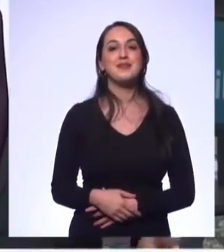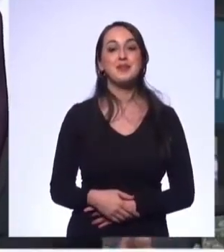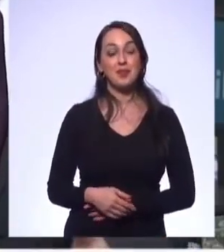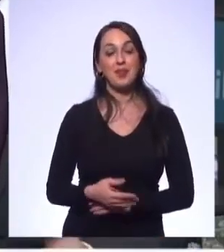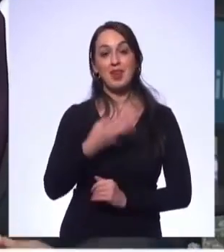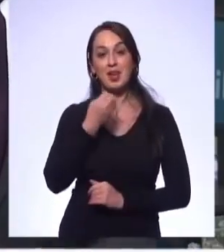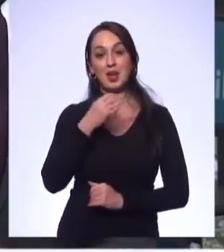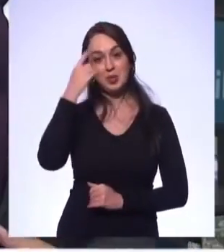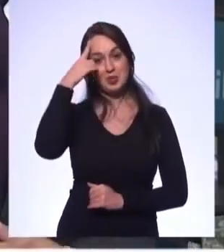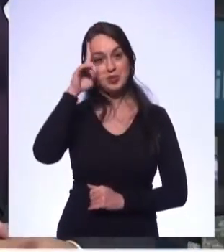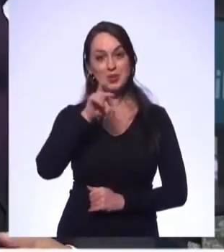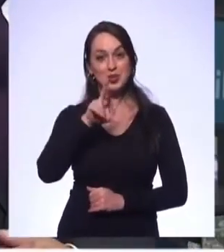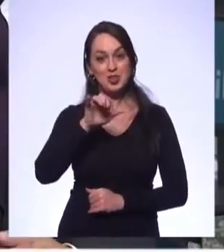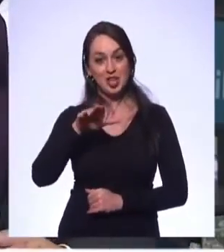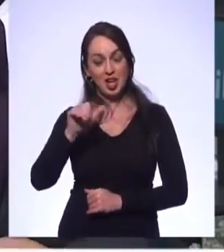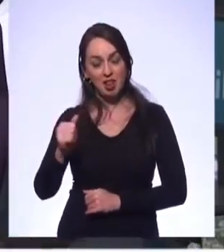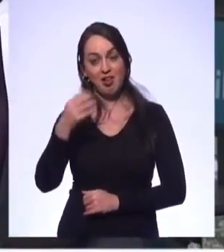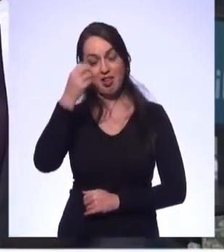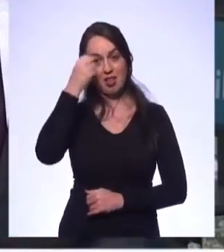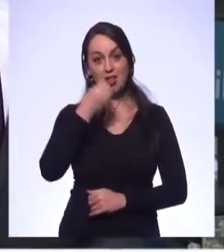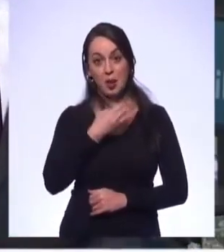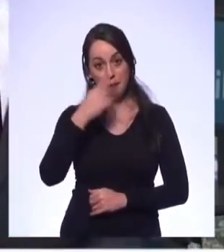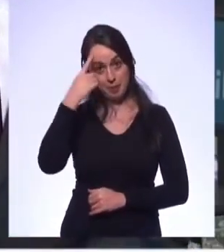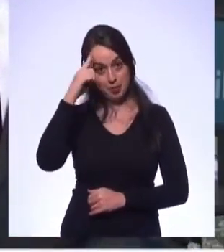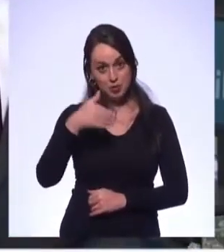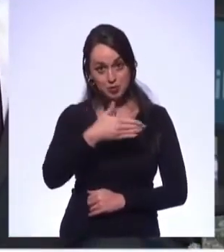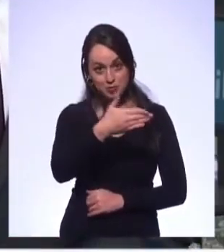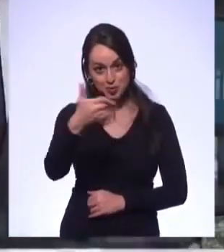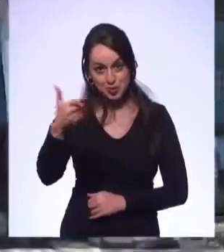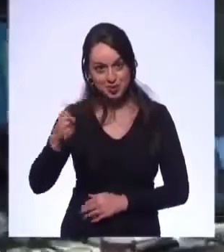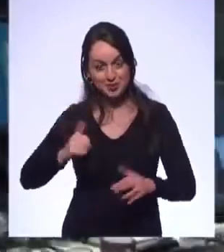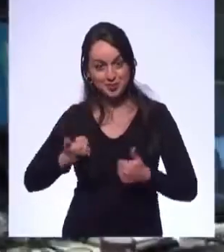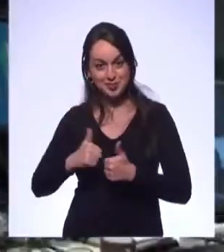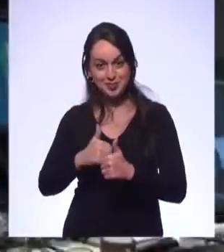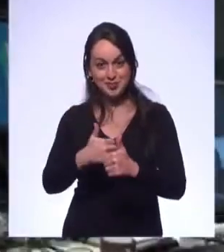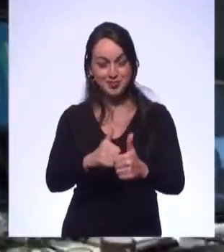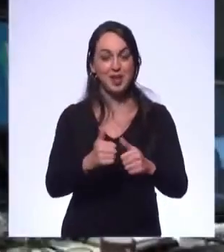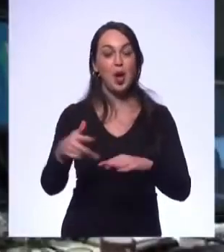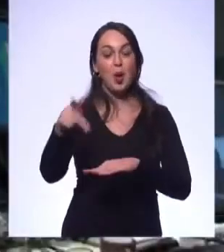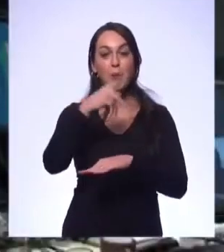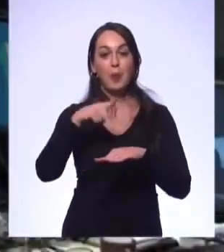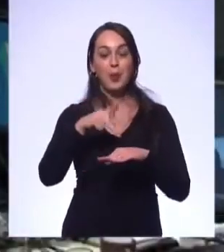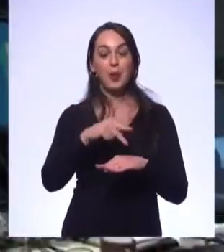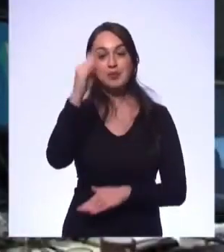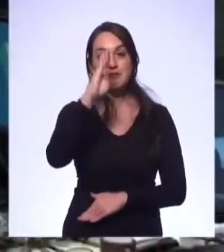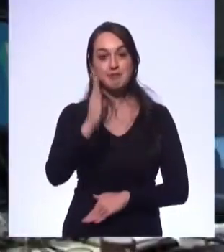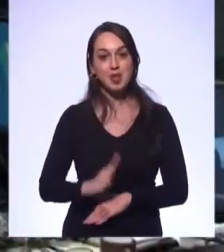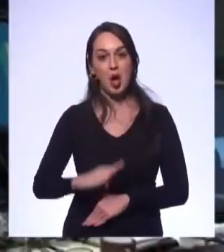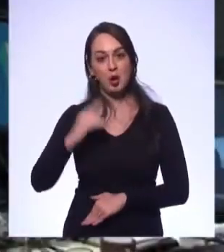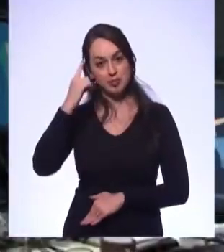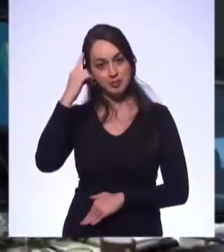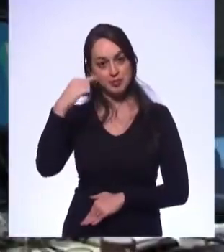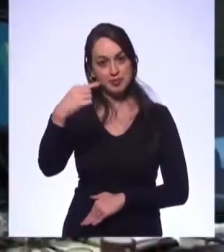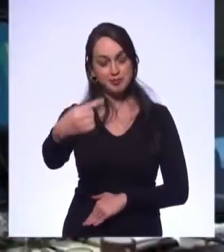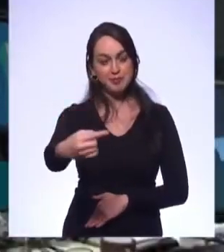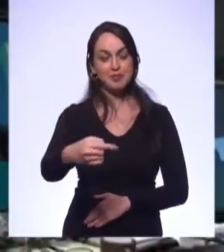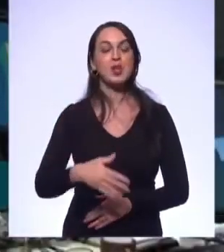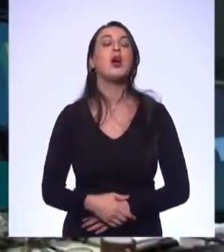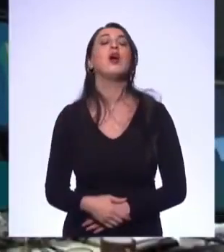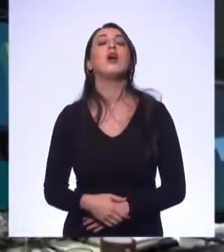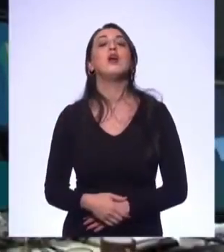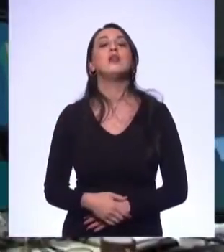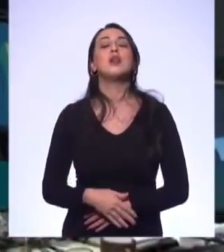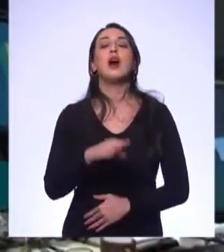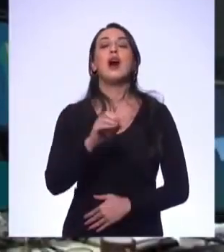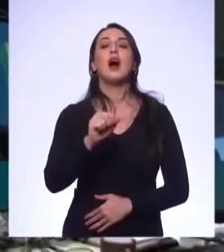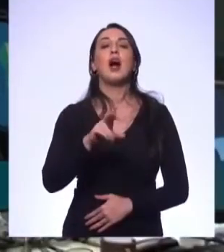Bom dia, Renata. Bom dia a você que acompanha o Brasil em Dia. O novo sistema de atendimento da Agência Nacional de Telecomunicações, o